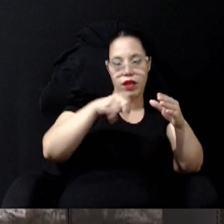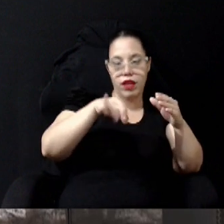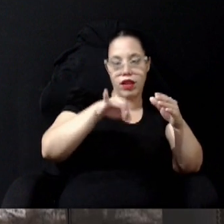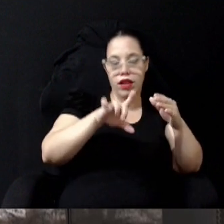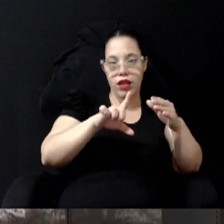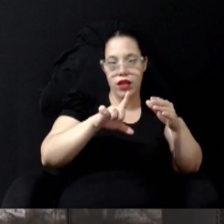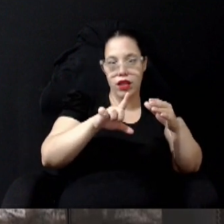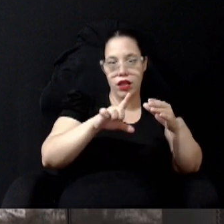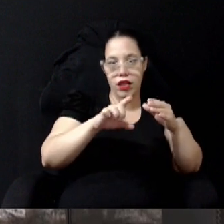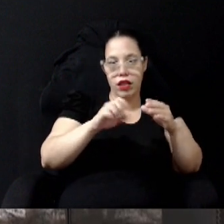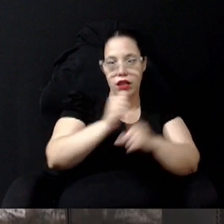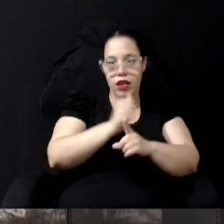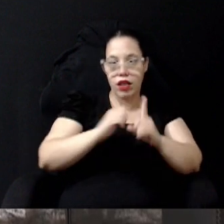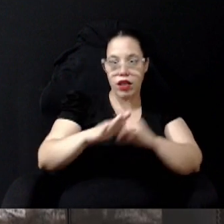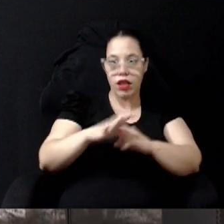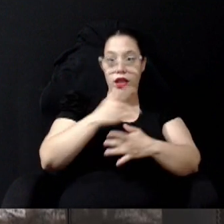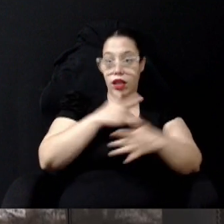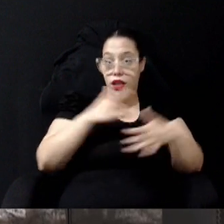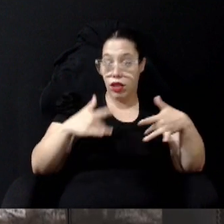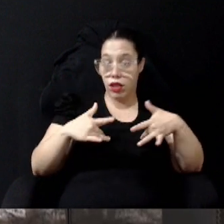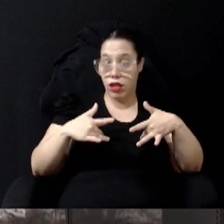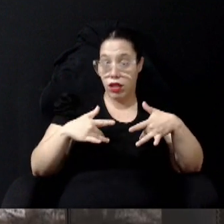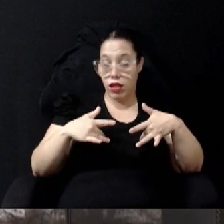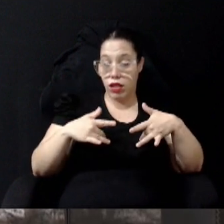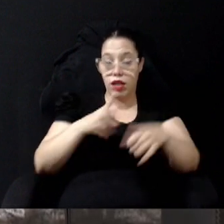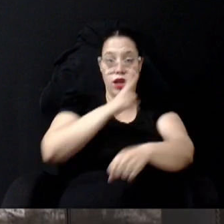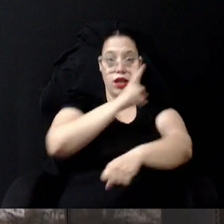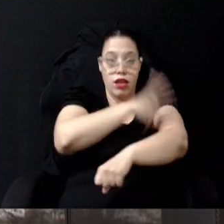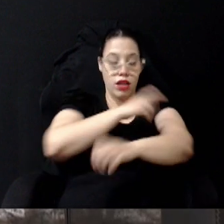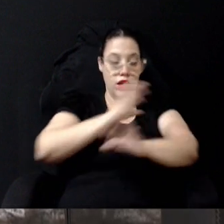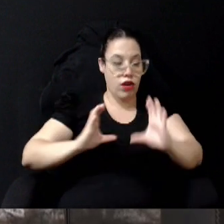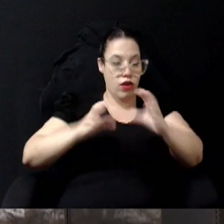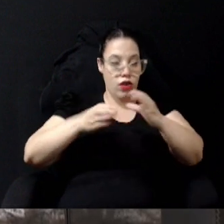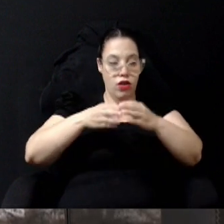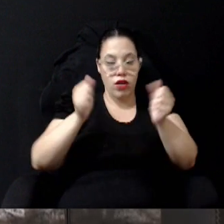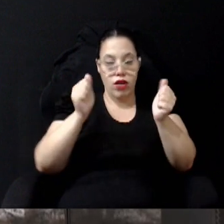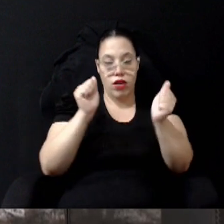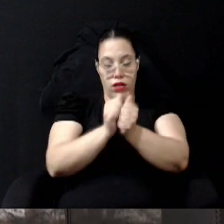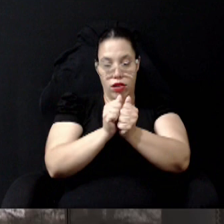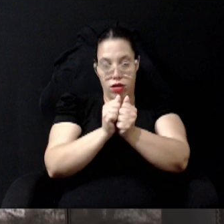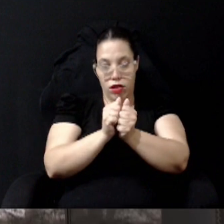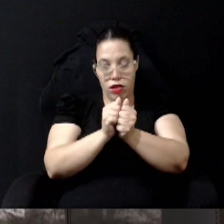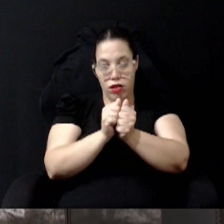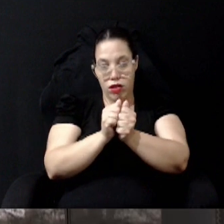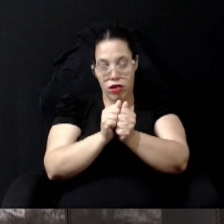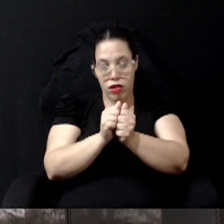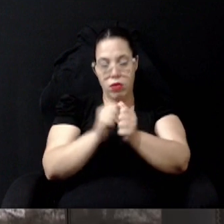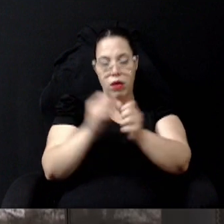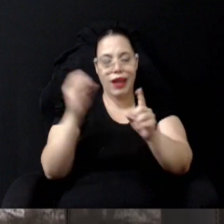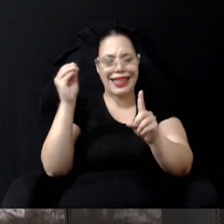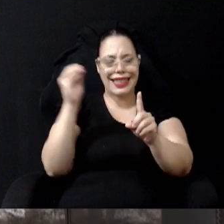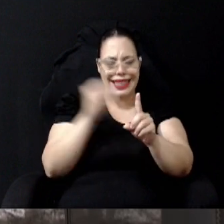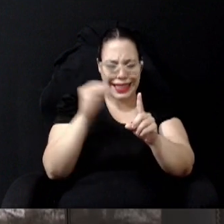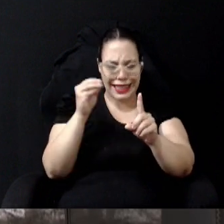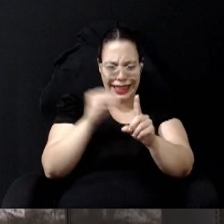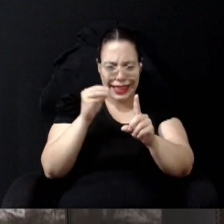comunitária de saúde, líder comunitária, atuando junto à população mais vulnerável e